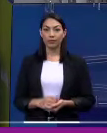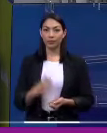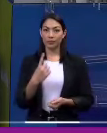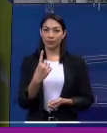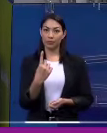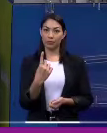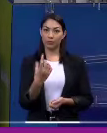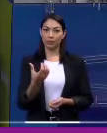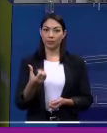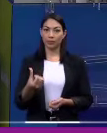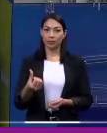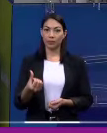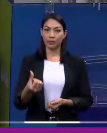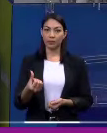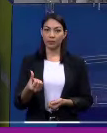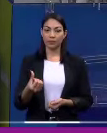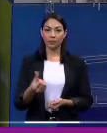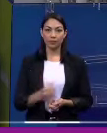Dezesseis.